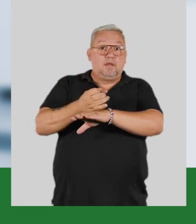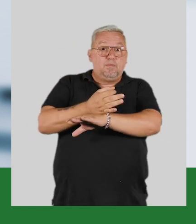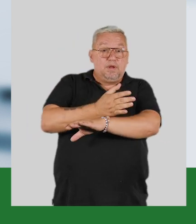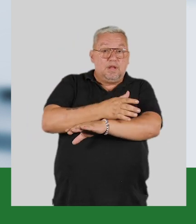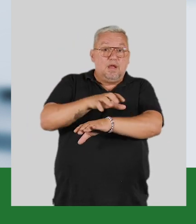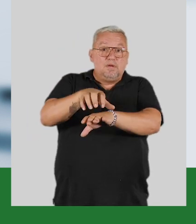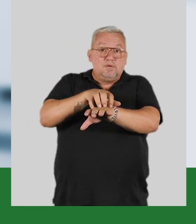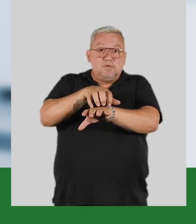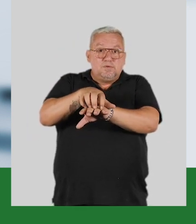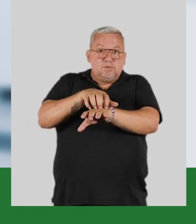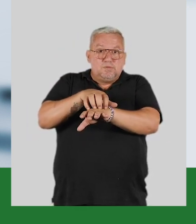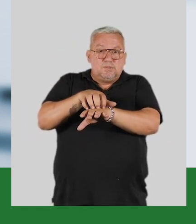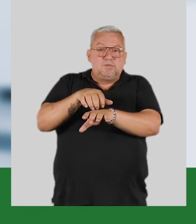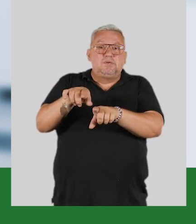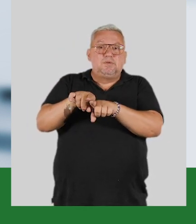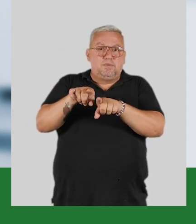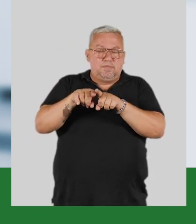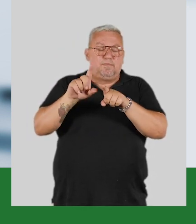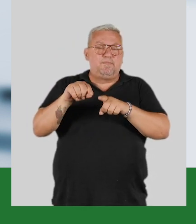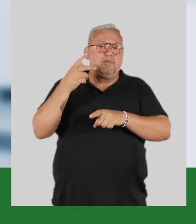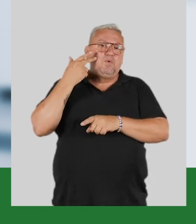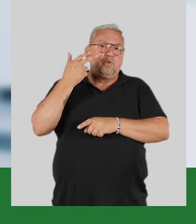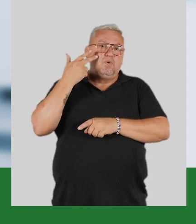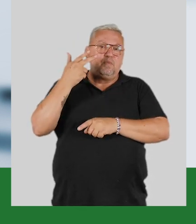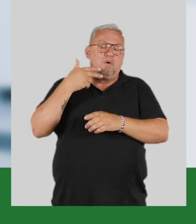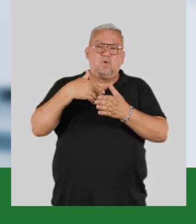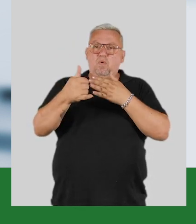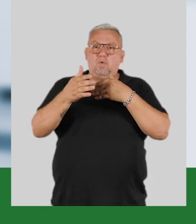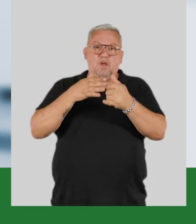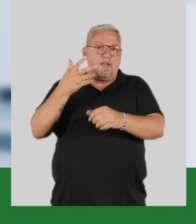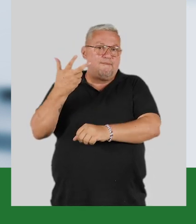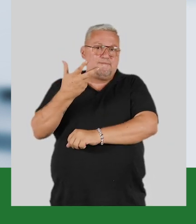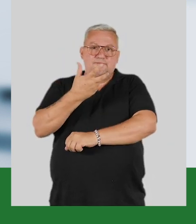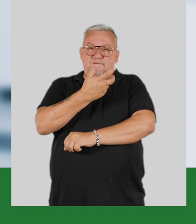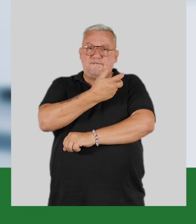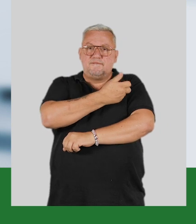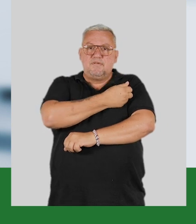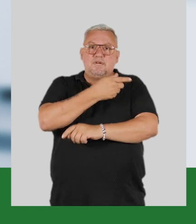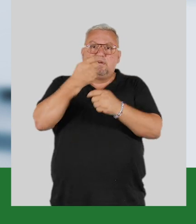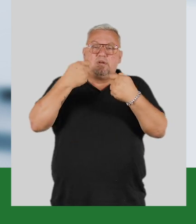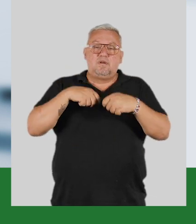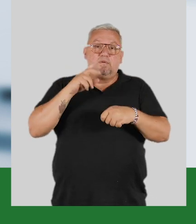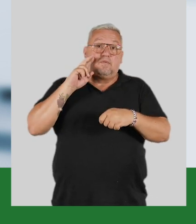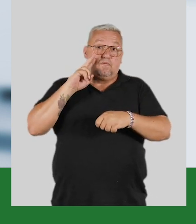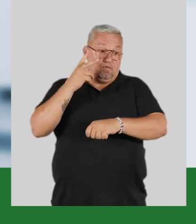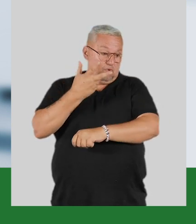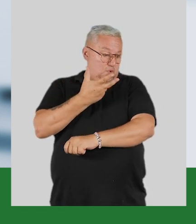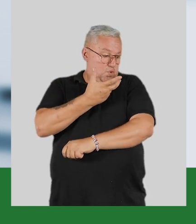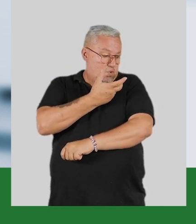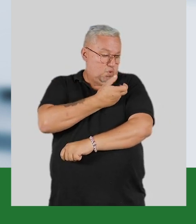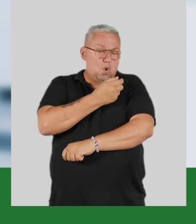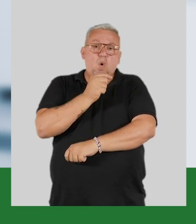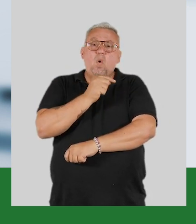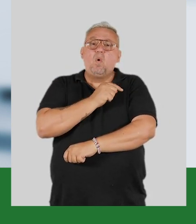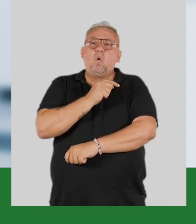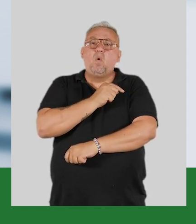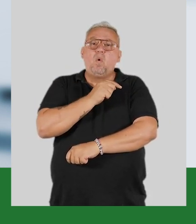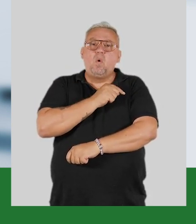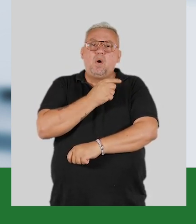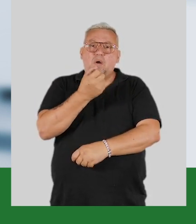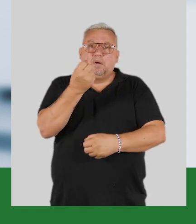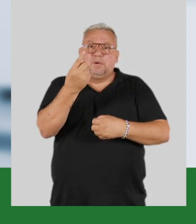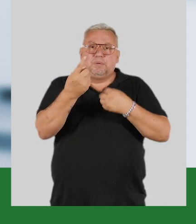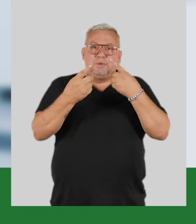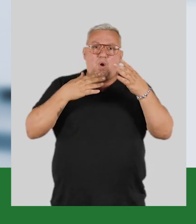da anafilaxia, que é muito comum em qualquer vacina. E a gente tem que lembrar que a gente está injetando na pessoa componentes que são estranhos